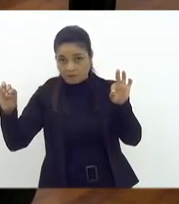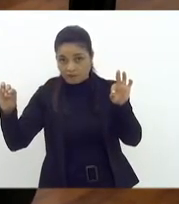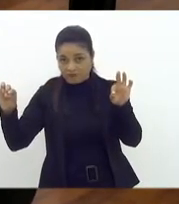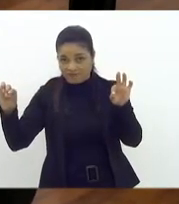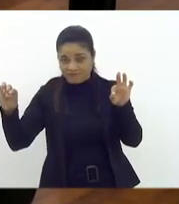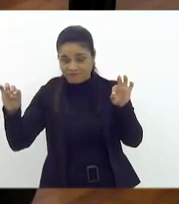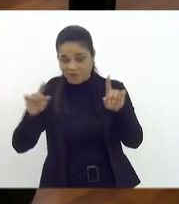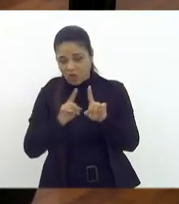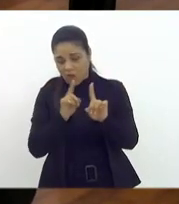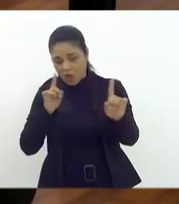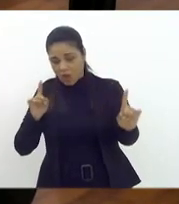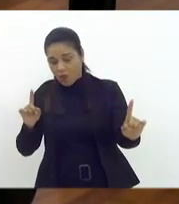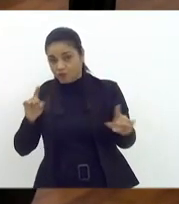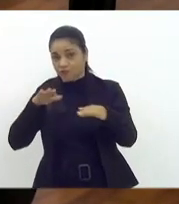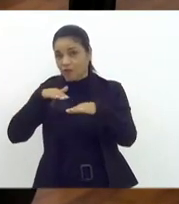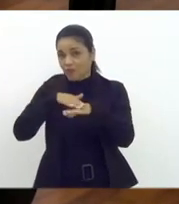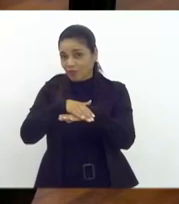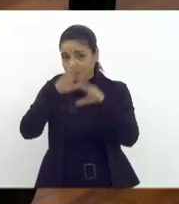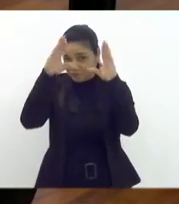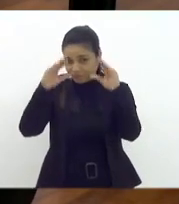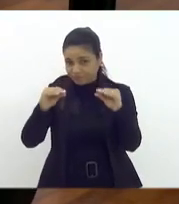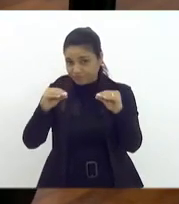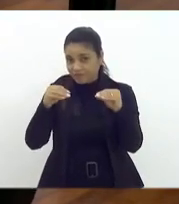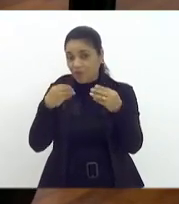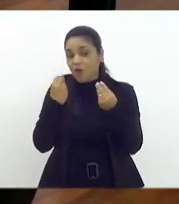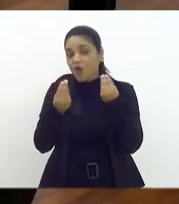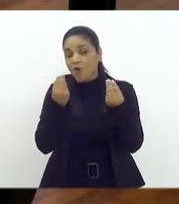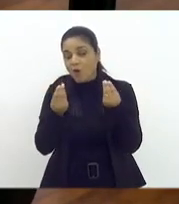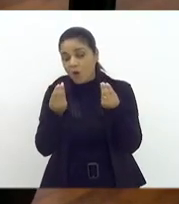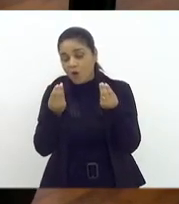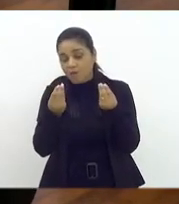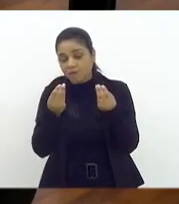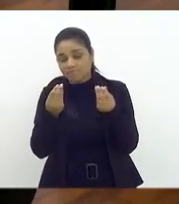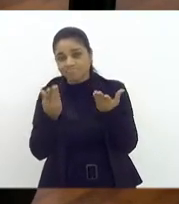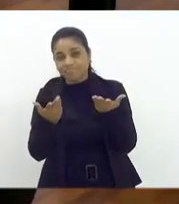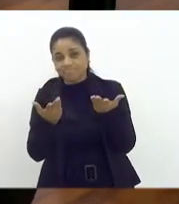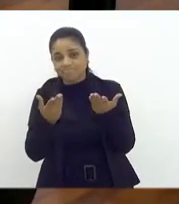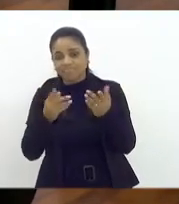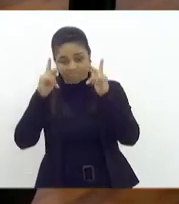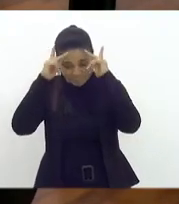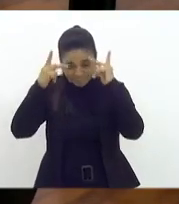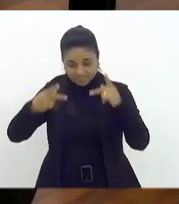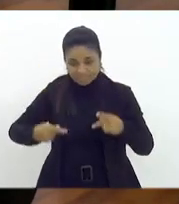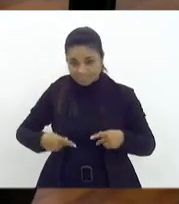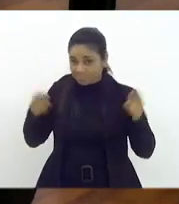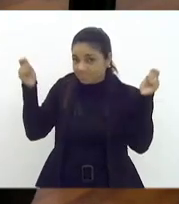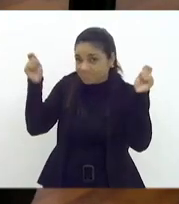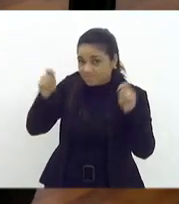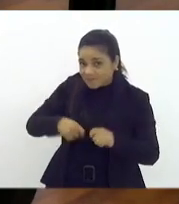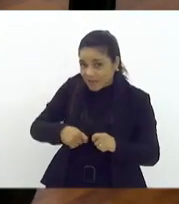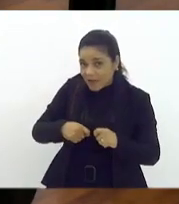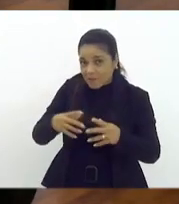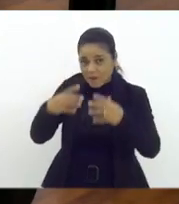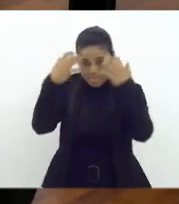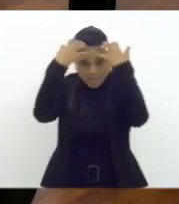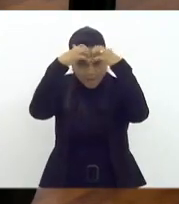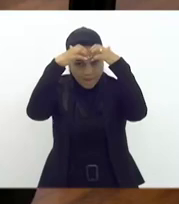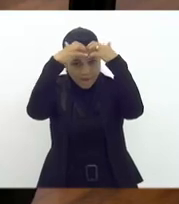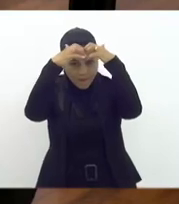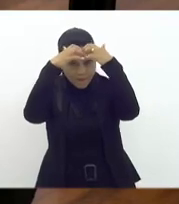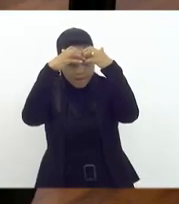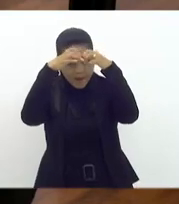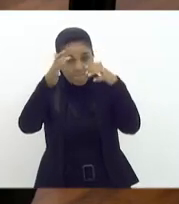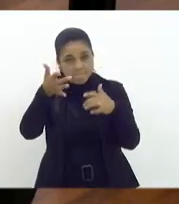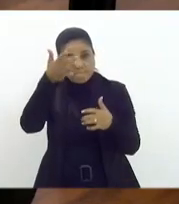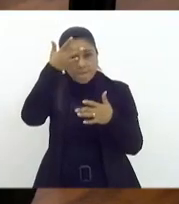Tem que olhar um pouco mais a literatura científica e saber que a capacidade de um ser humano registrar informações e saber discriminar